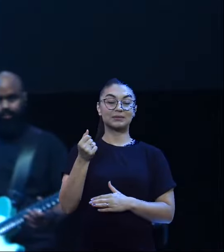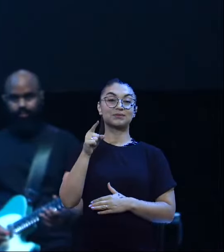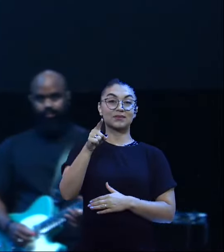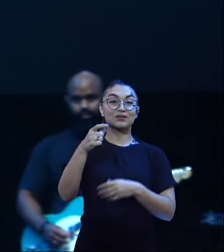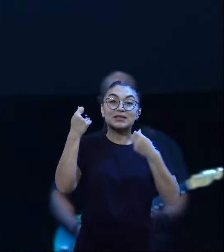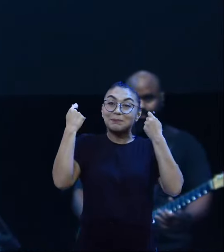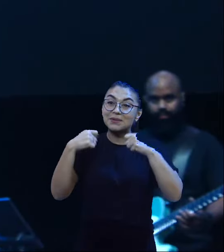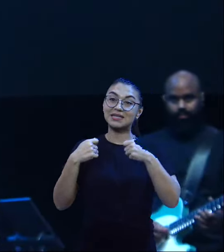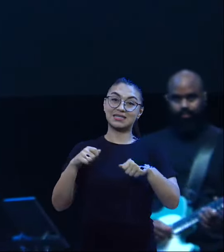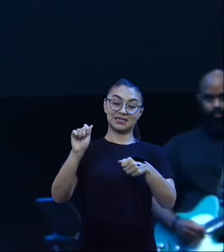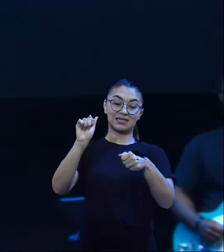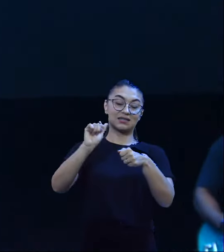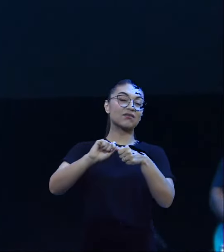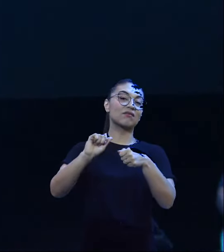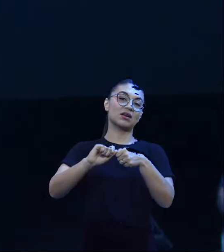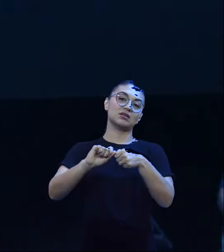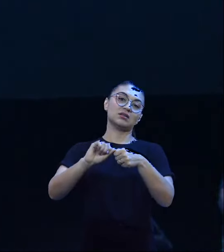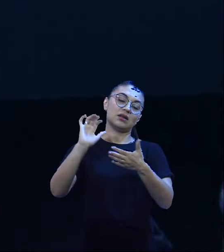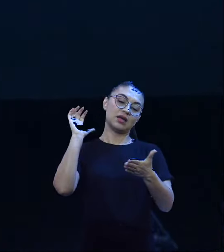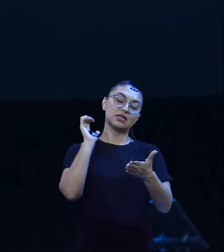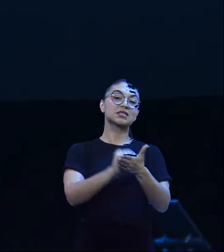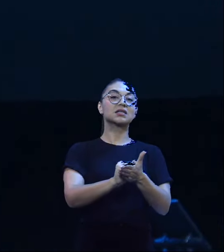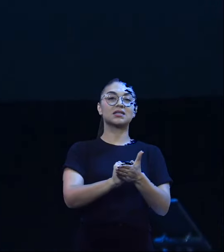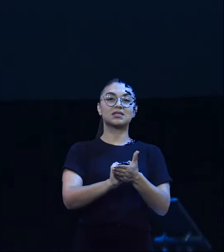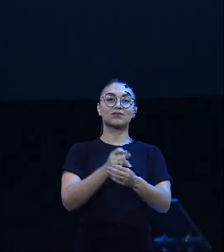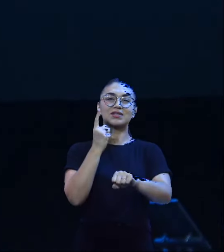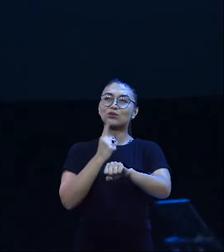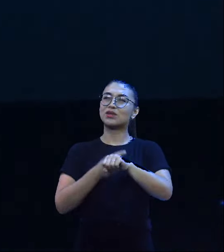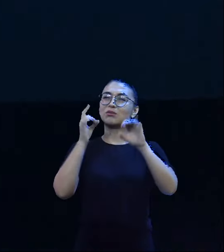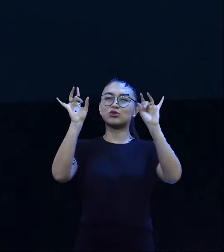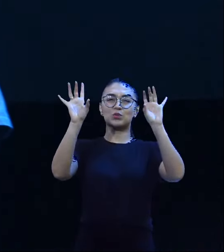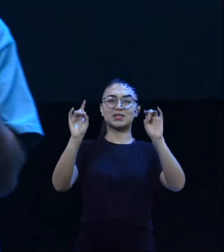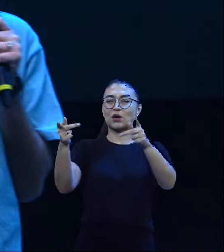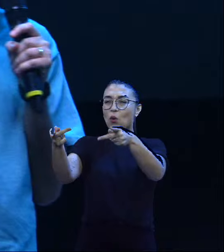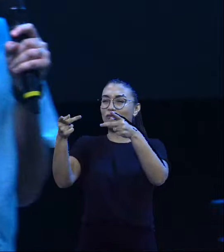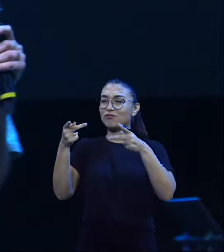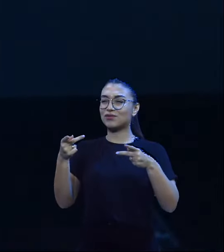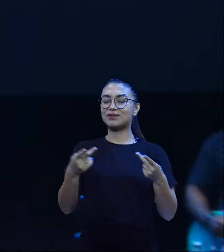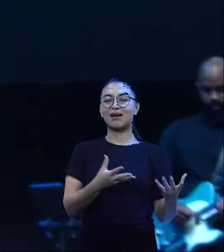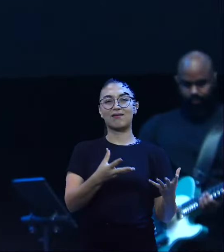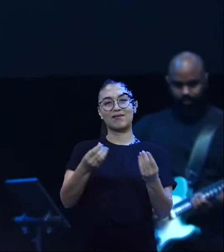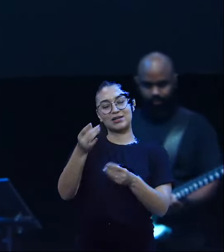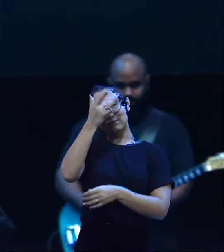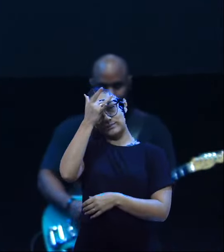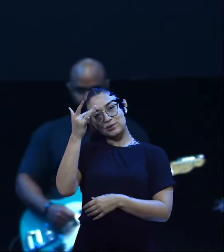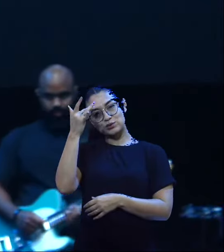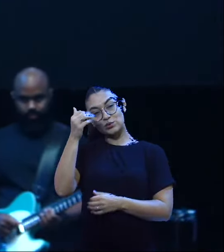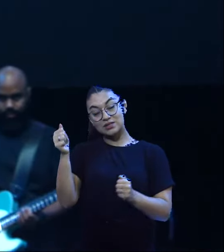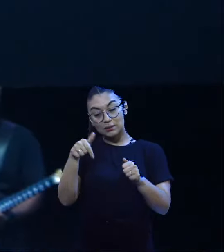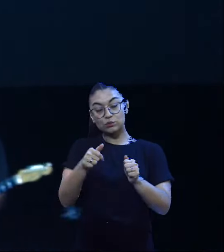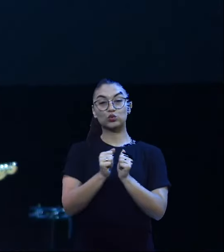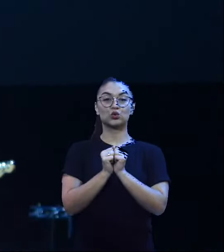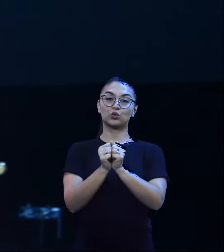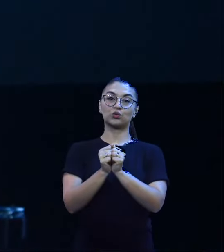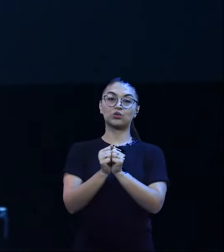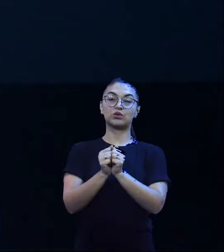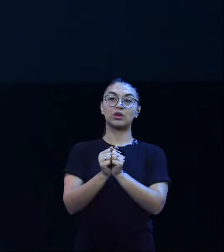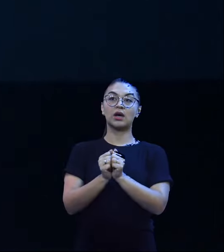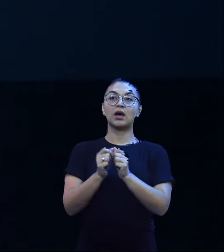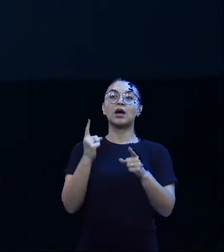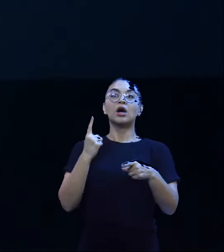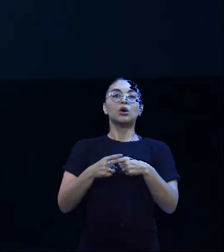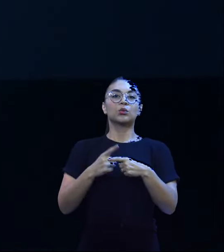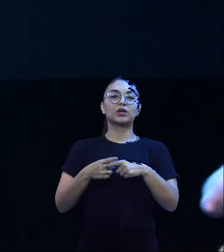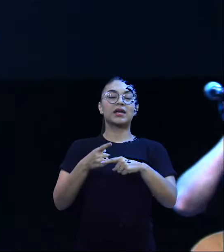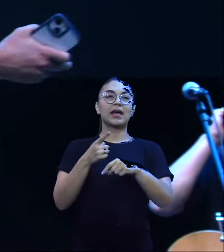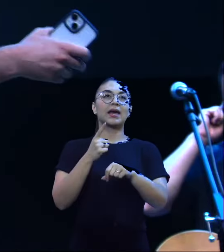faça a sua inscrição, vai ser um tempo muito especial. A gente vai ter vários convidados aqui, é um tempo onde a gente para ouvir o Senhor através